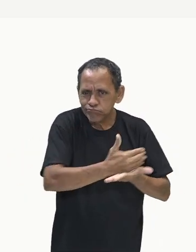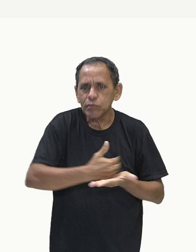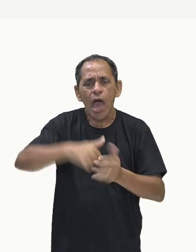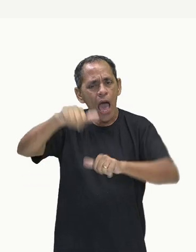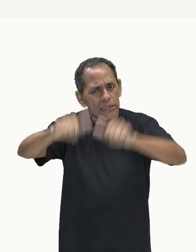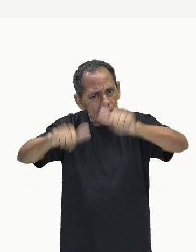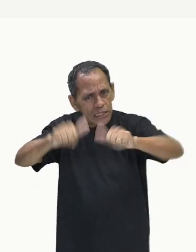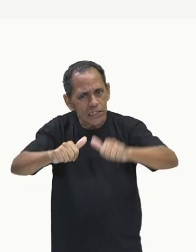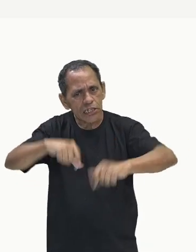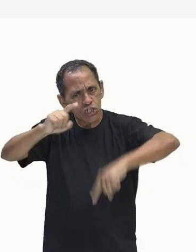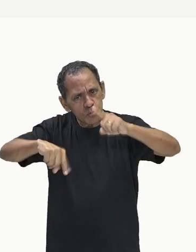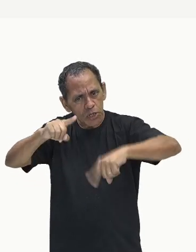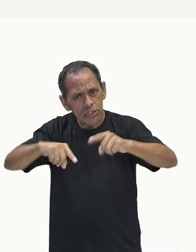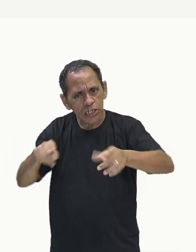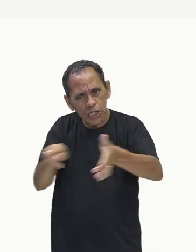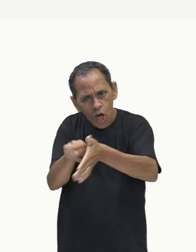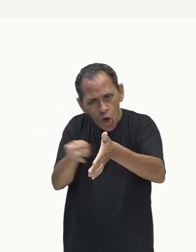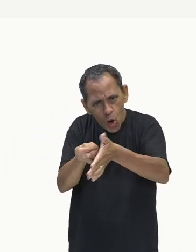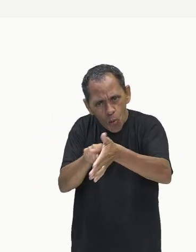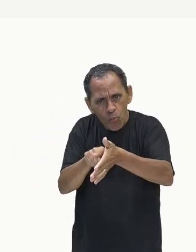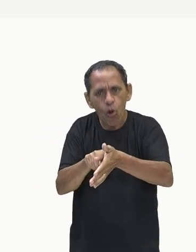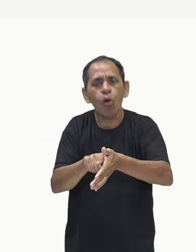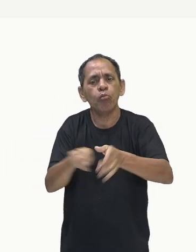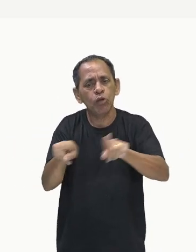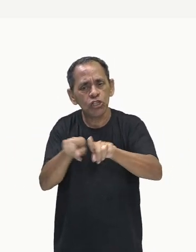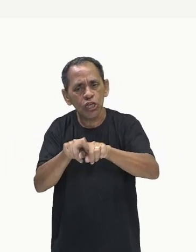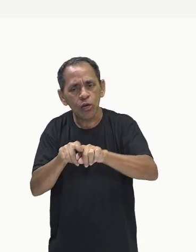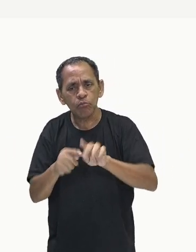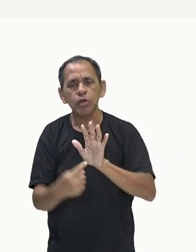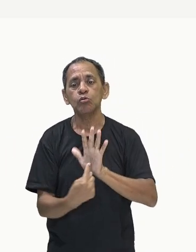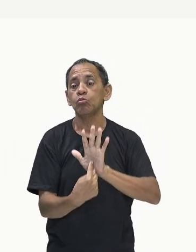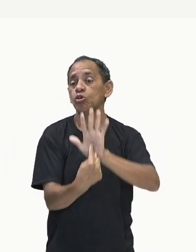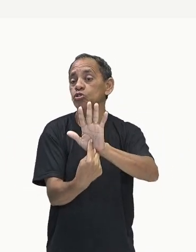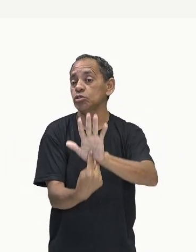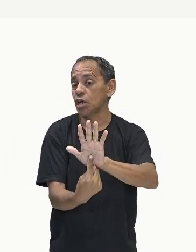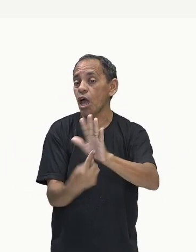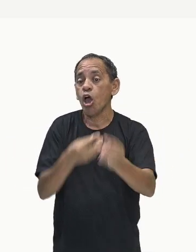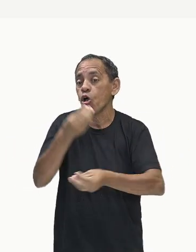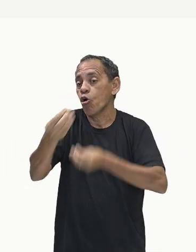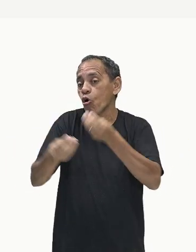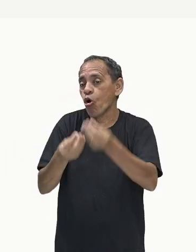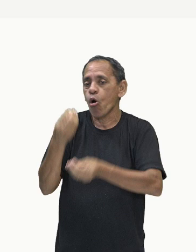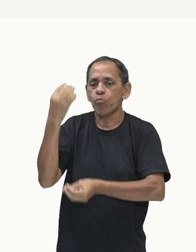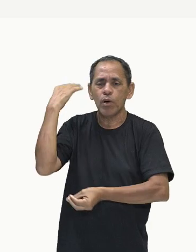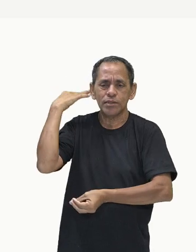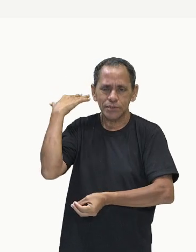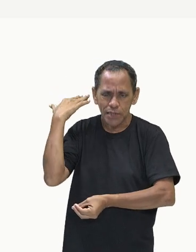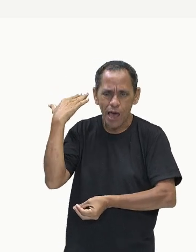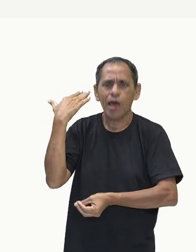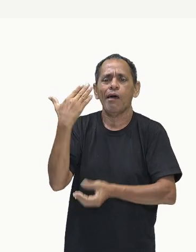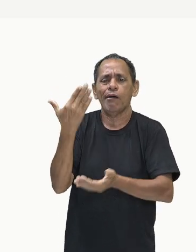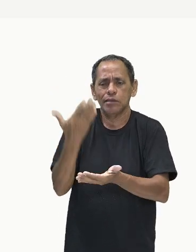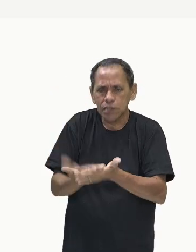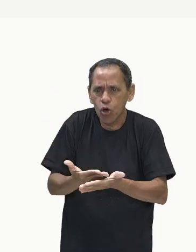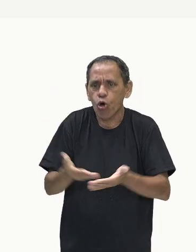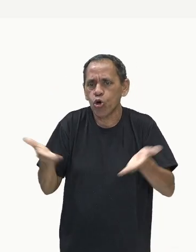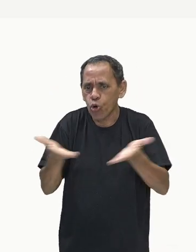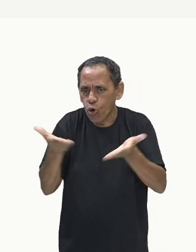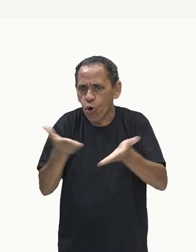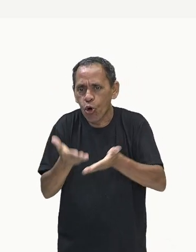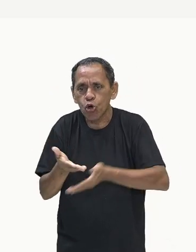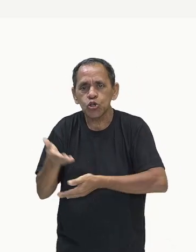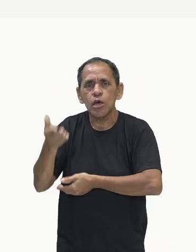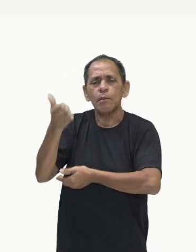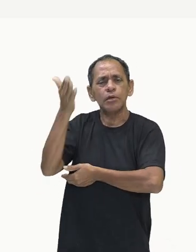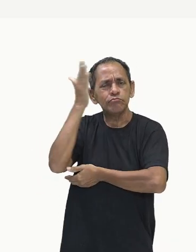esses vestígios e dessa forma trazem à tona uma história, o passado, para a gente compreender o presente. Essas fontes podem ser o